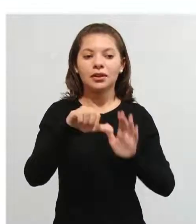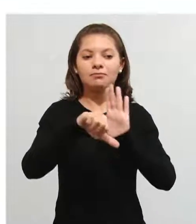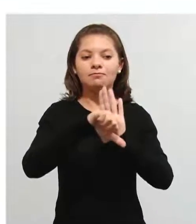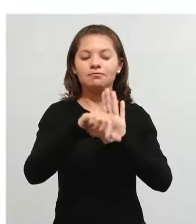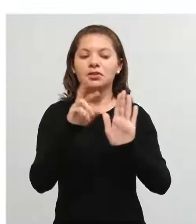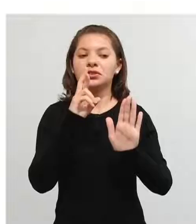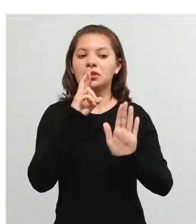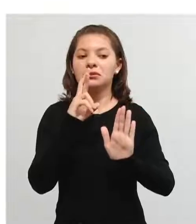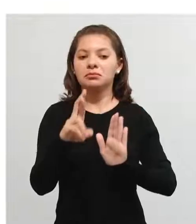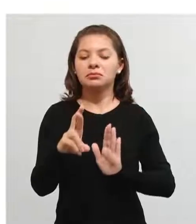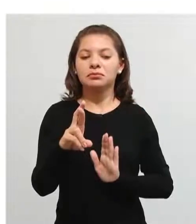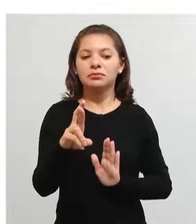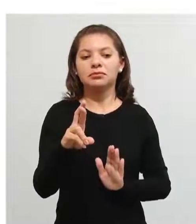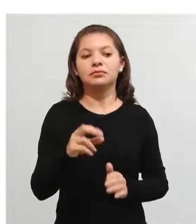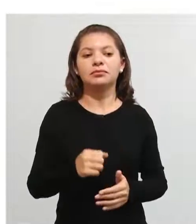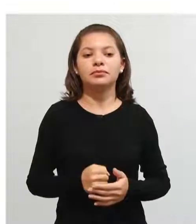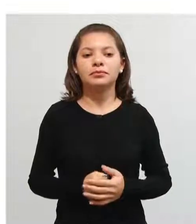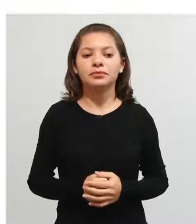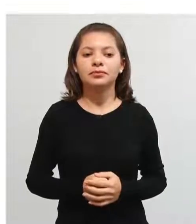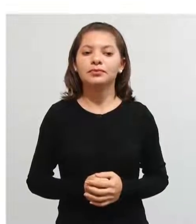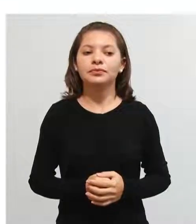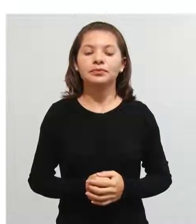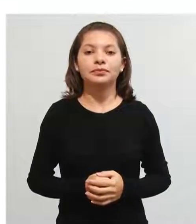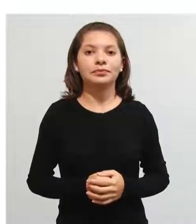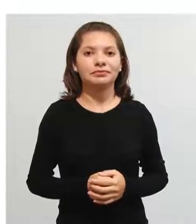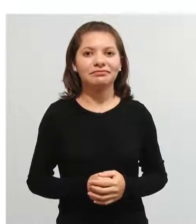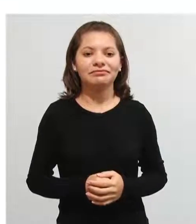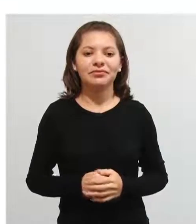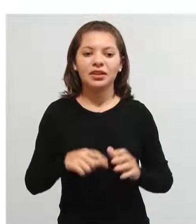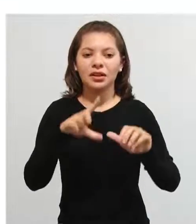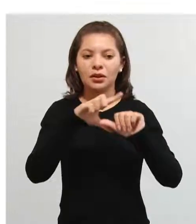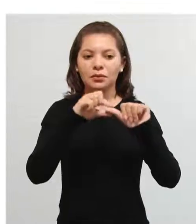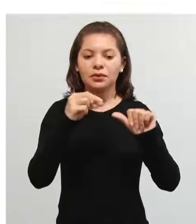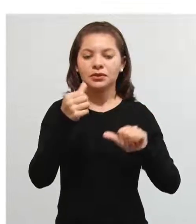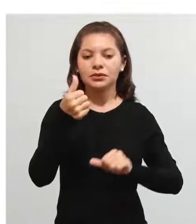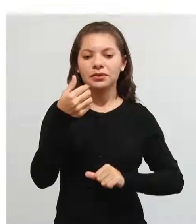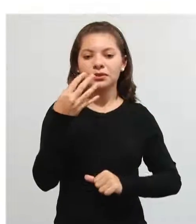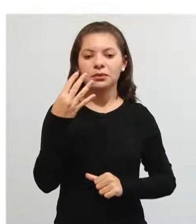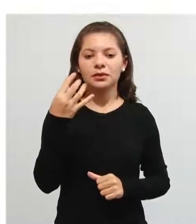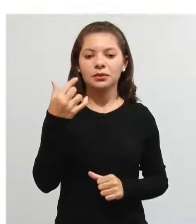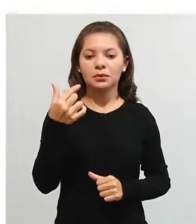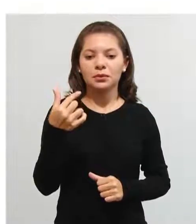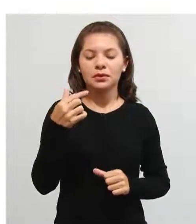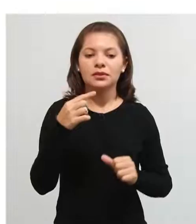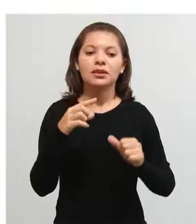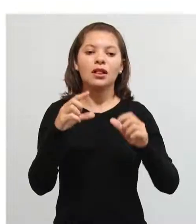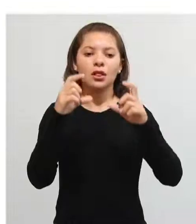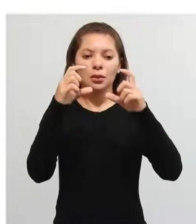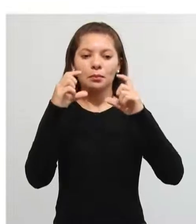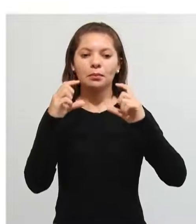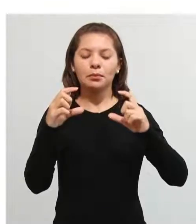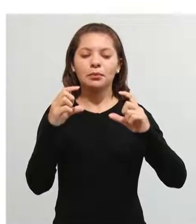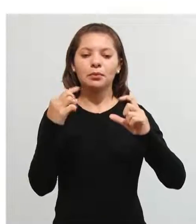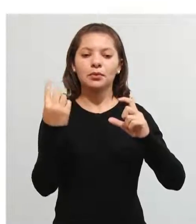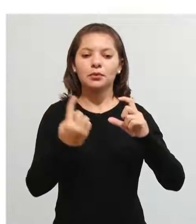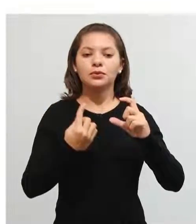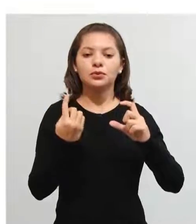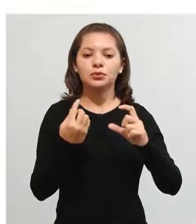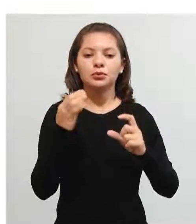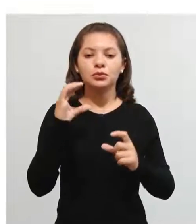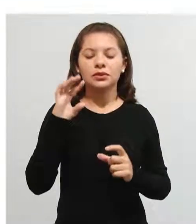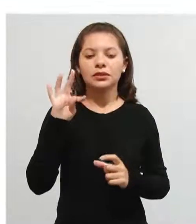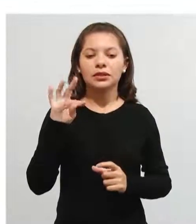responder, né, funcionalmente. A gente pode ver isso lá no artigo 142, no parágrafo único lá do Código